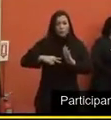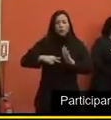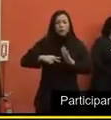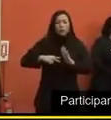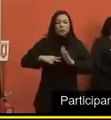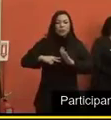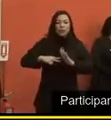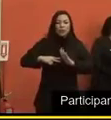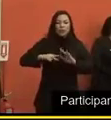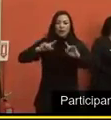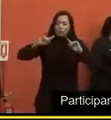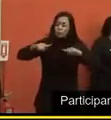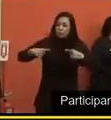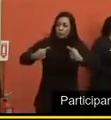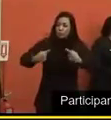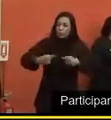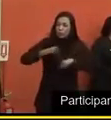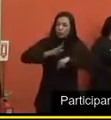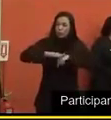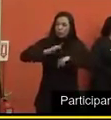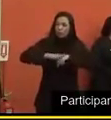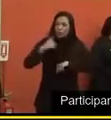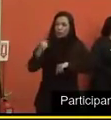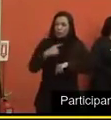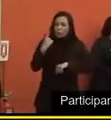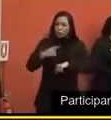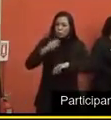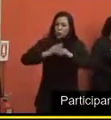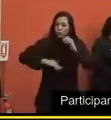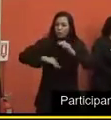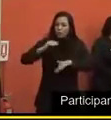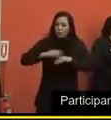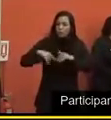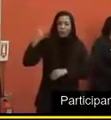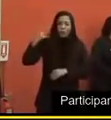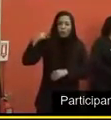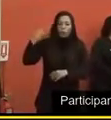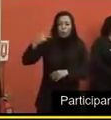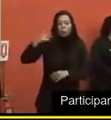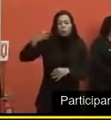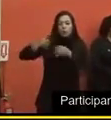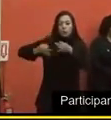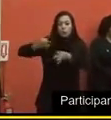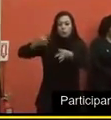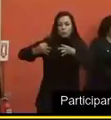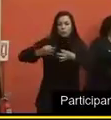os deveres inerentes ao cargo de promotor de justiça.